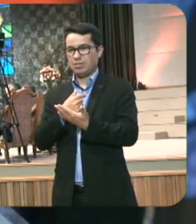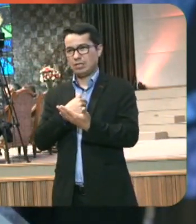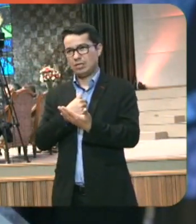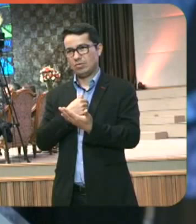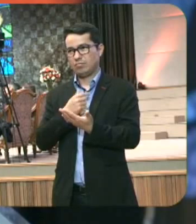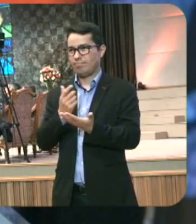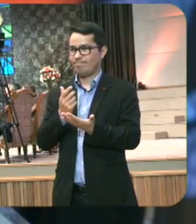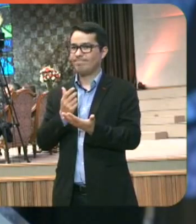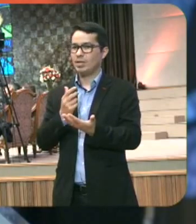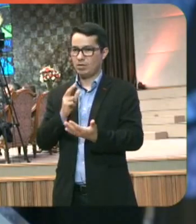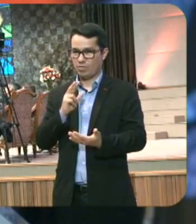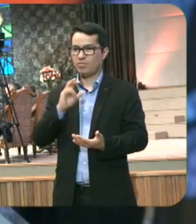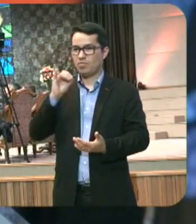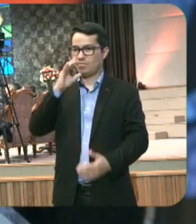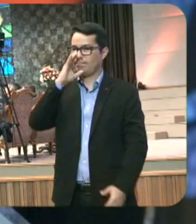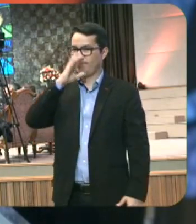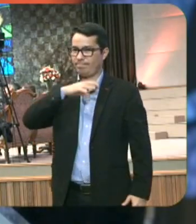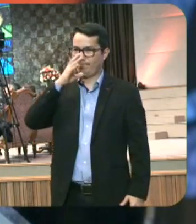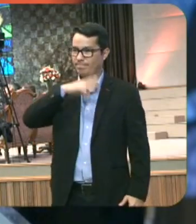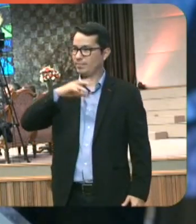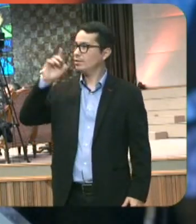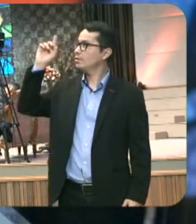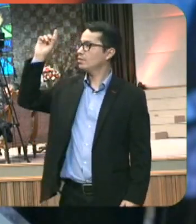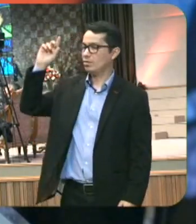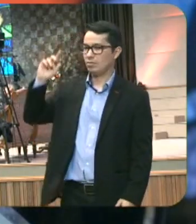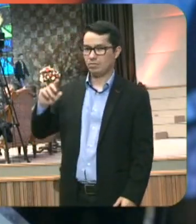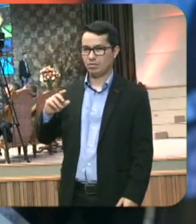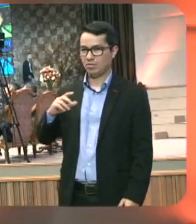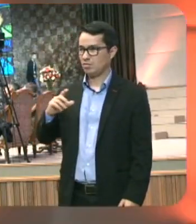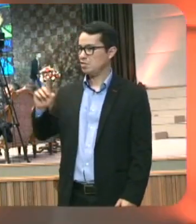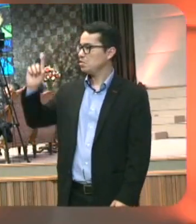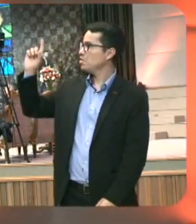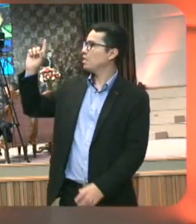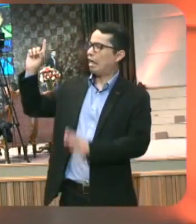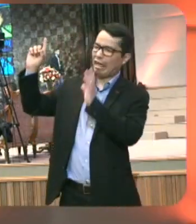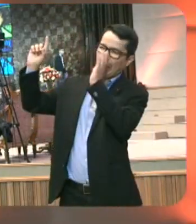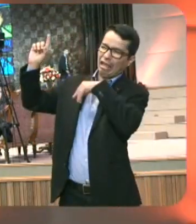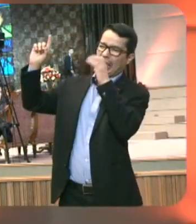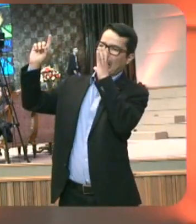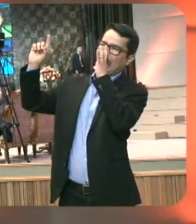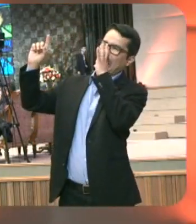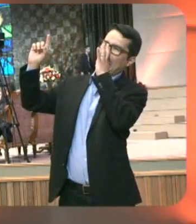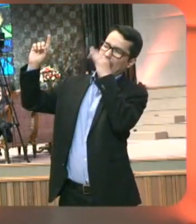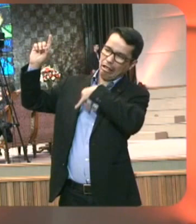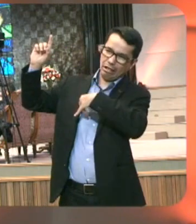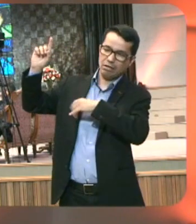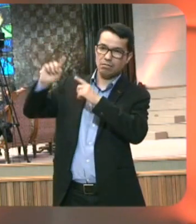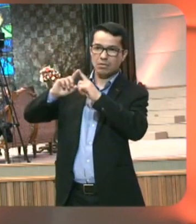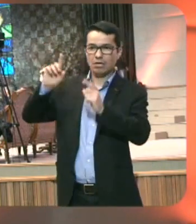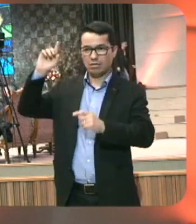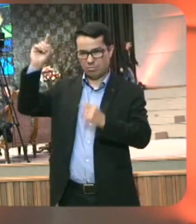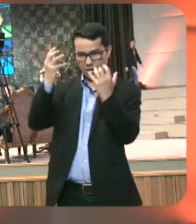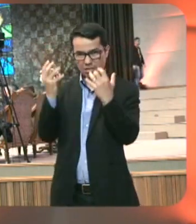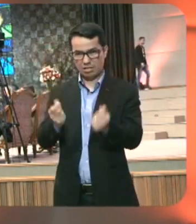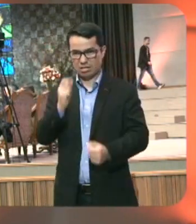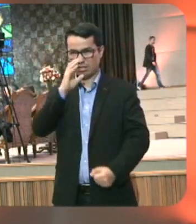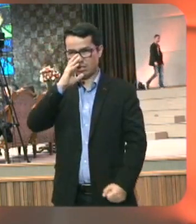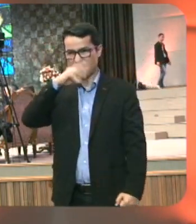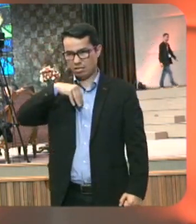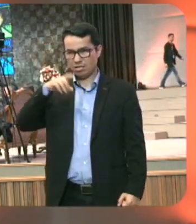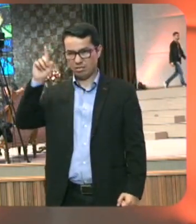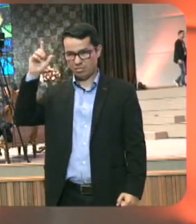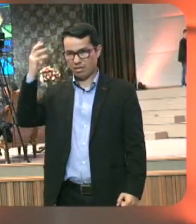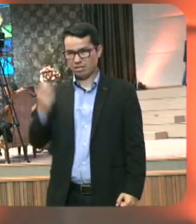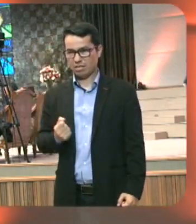rebelde. E Deus resiste aos rebeldes. Isso que está na palavra de Deus. E